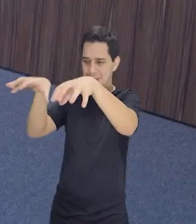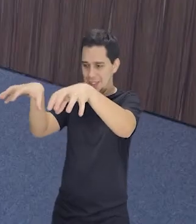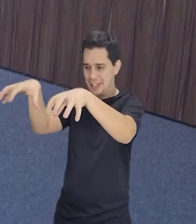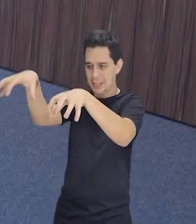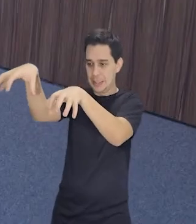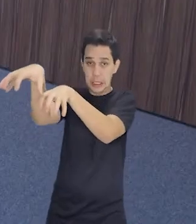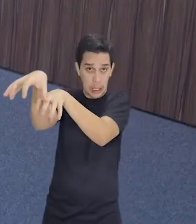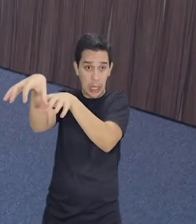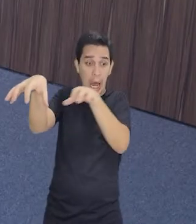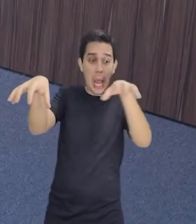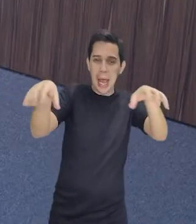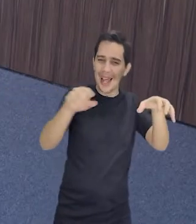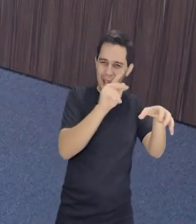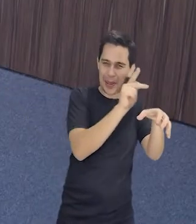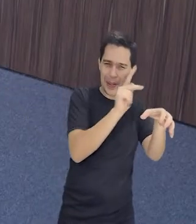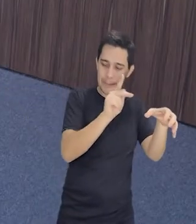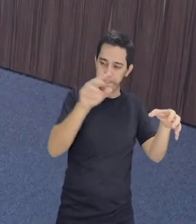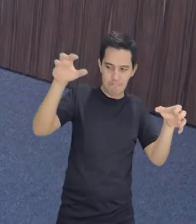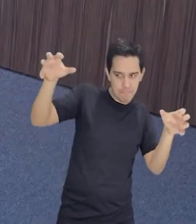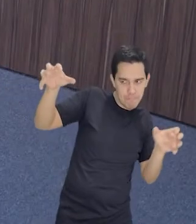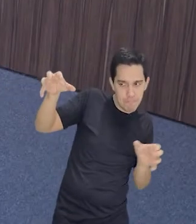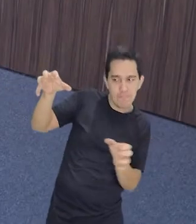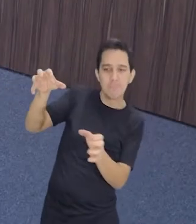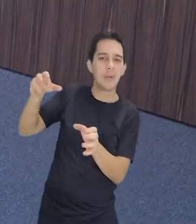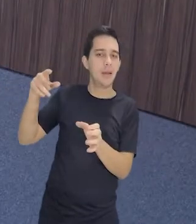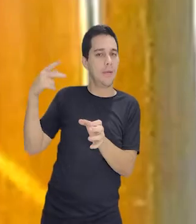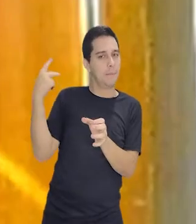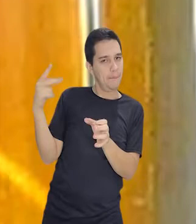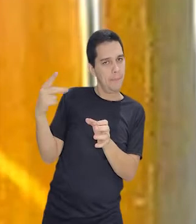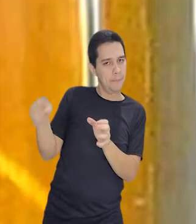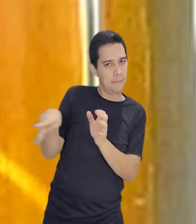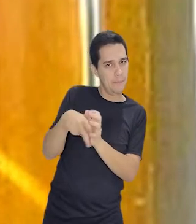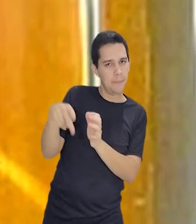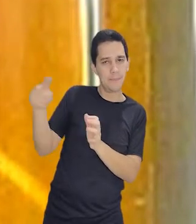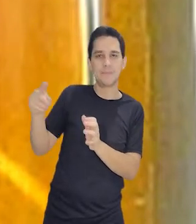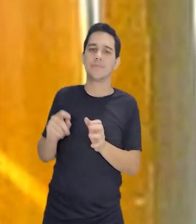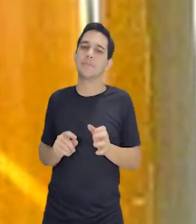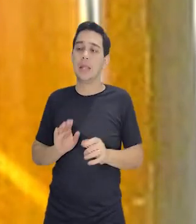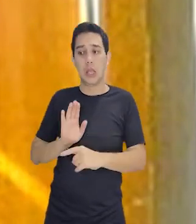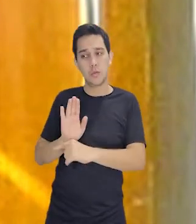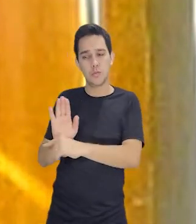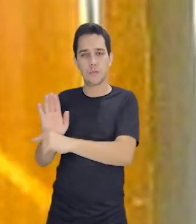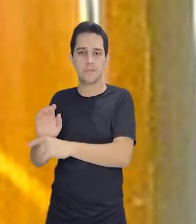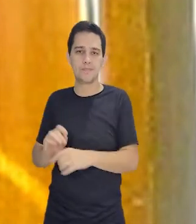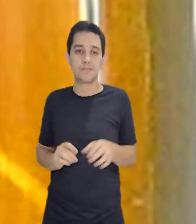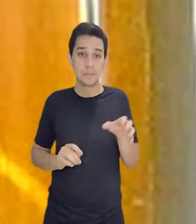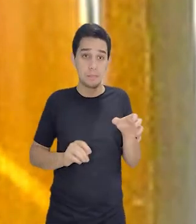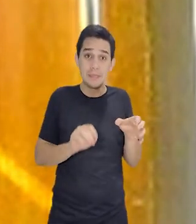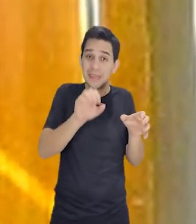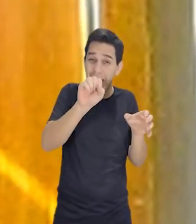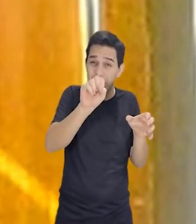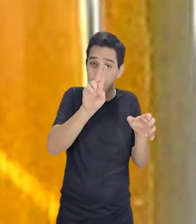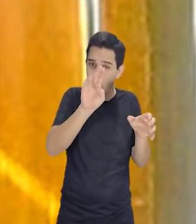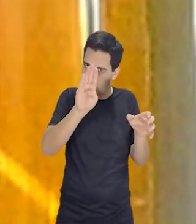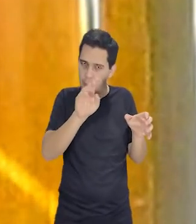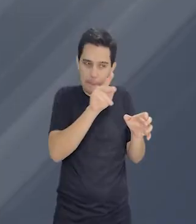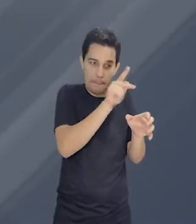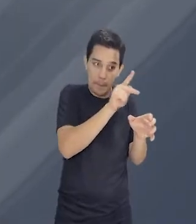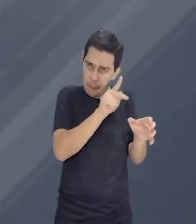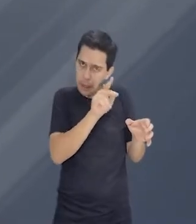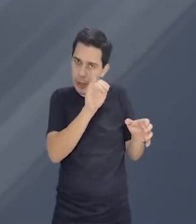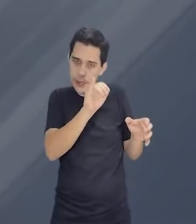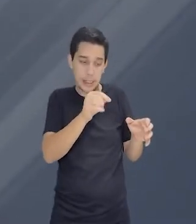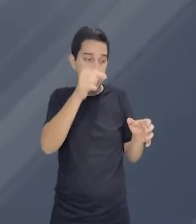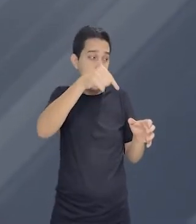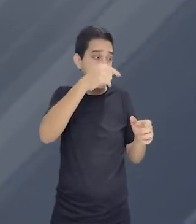estratégico e também nas definições de políticas institucionais. A SubPPI ela atua por delegação do Procurador-Geral